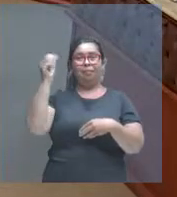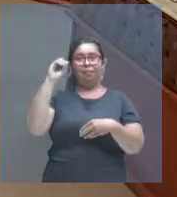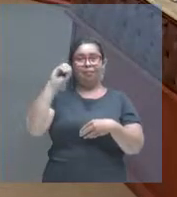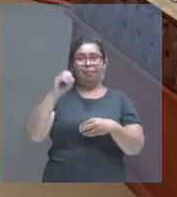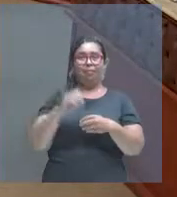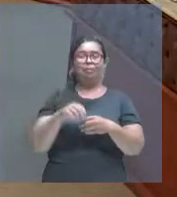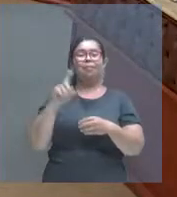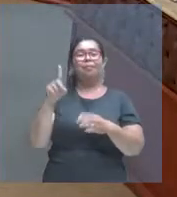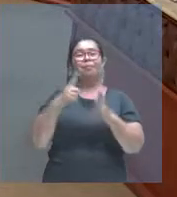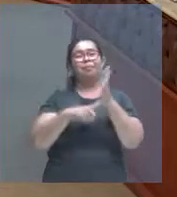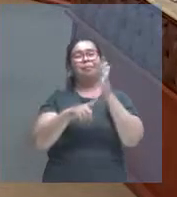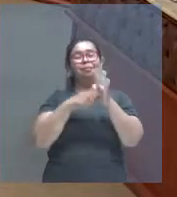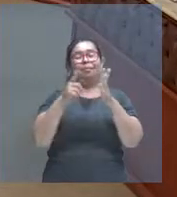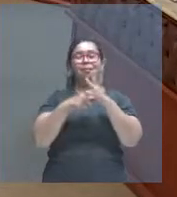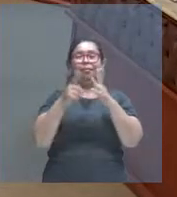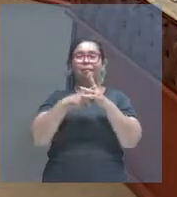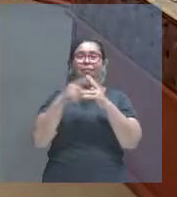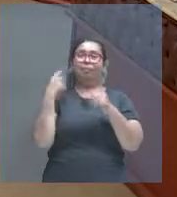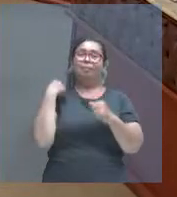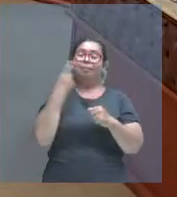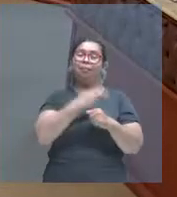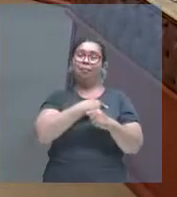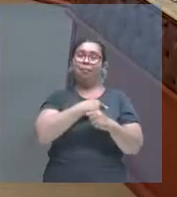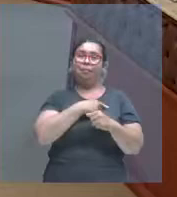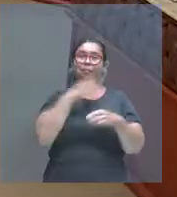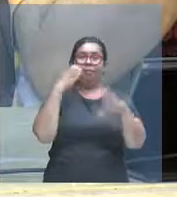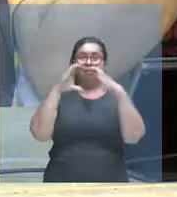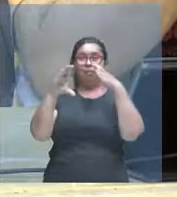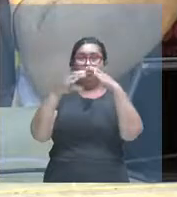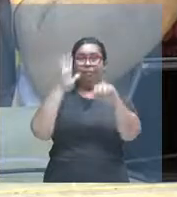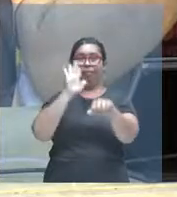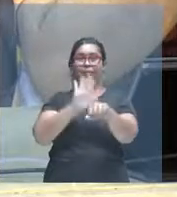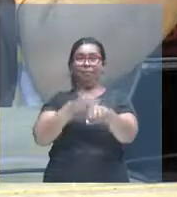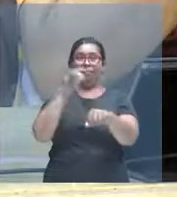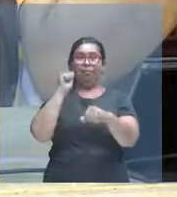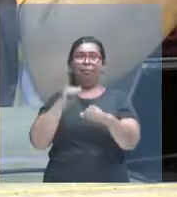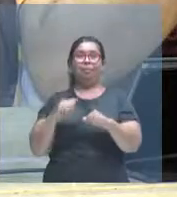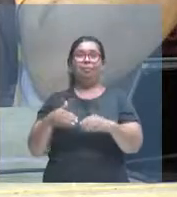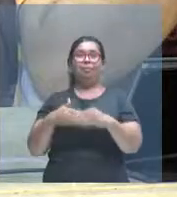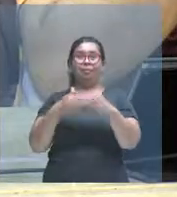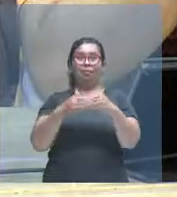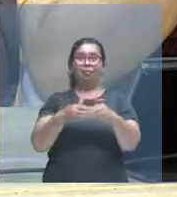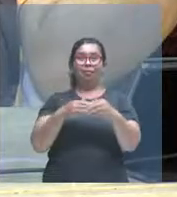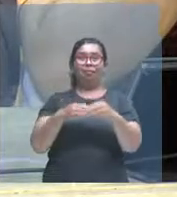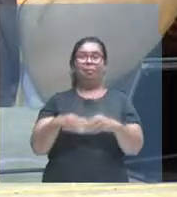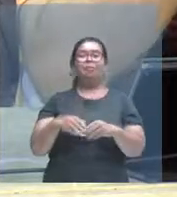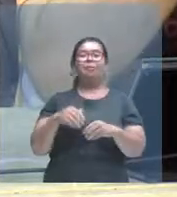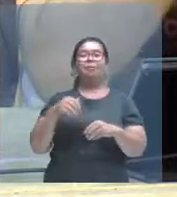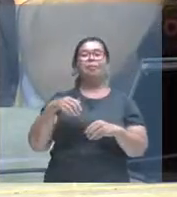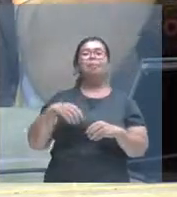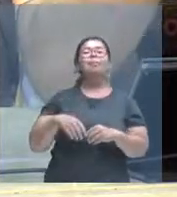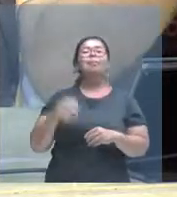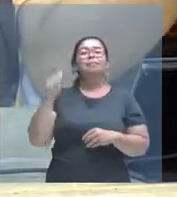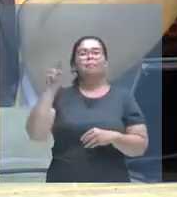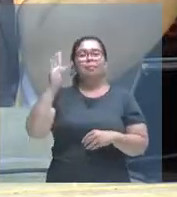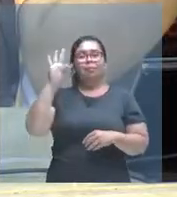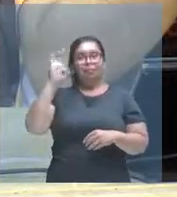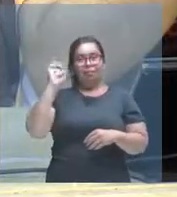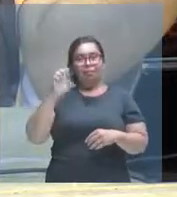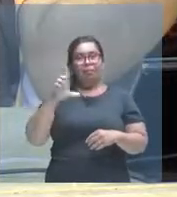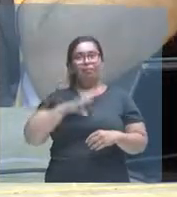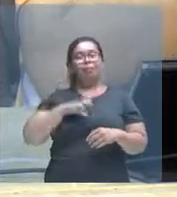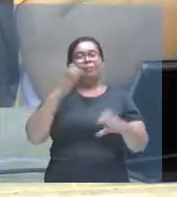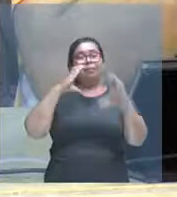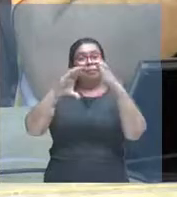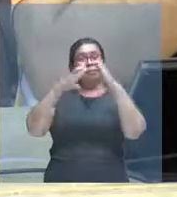entre todos nós, sua música nos tocou e, movidos pela sua arte, temos os músicos aqui